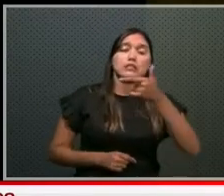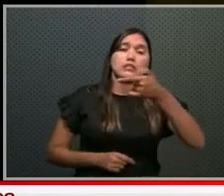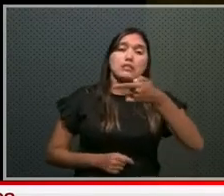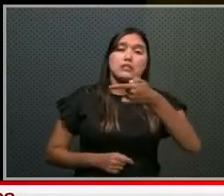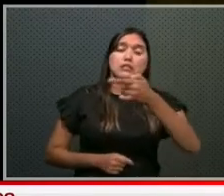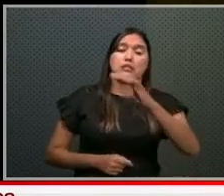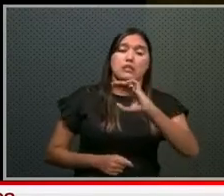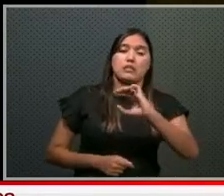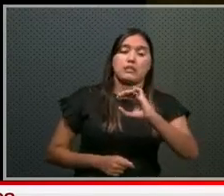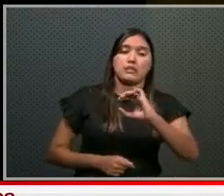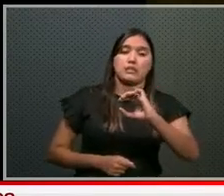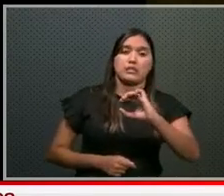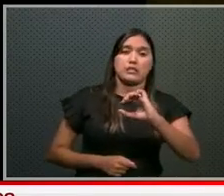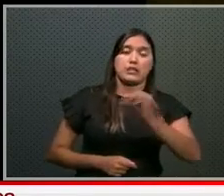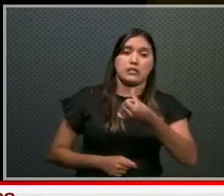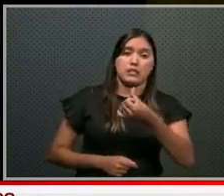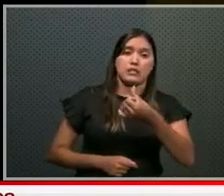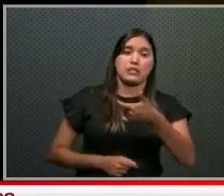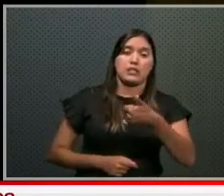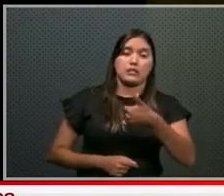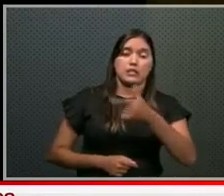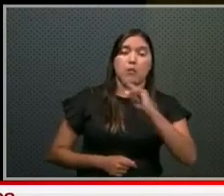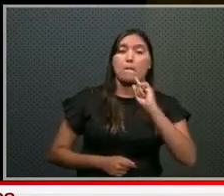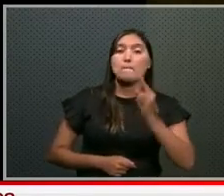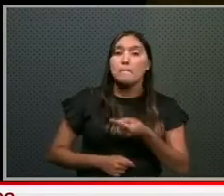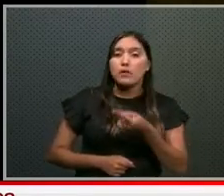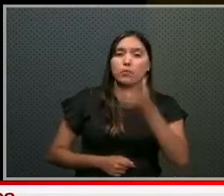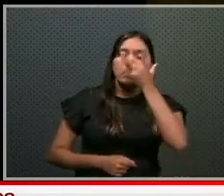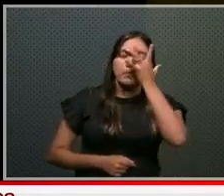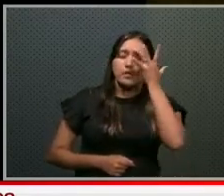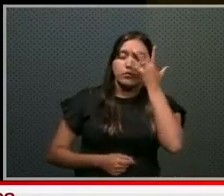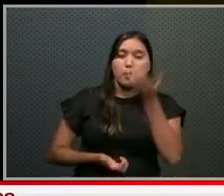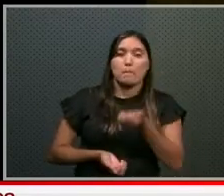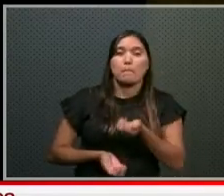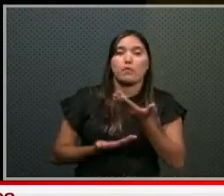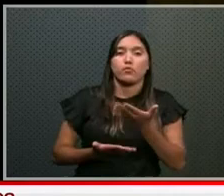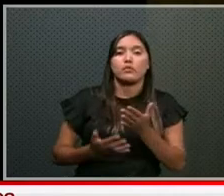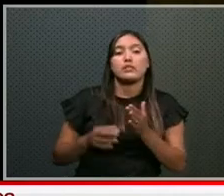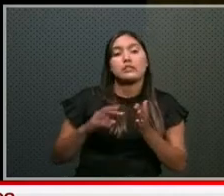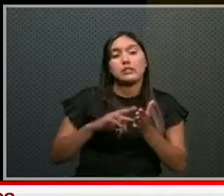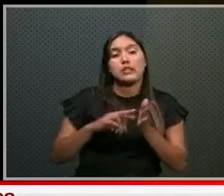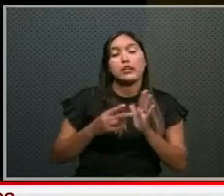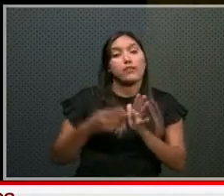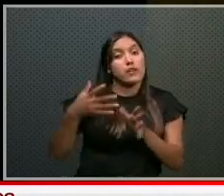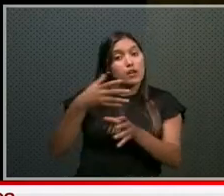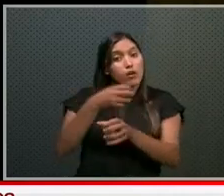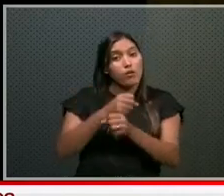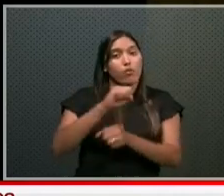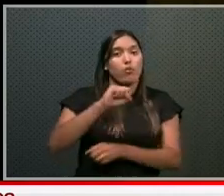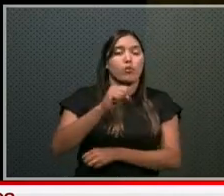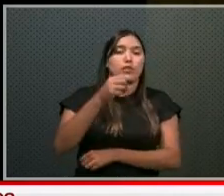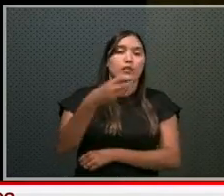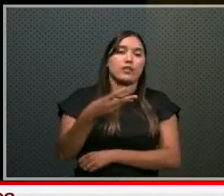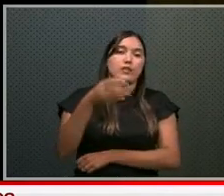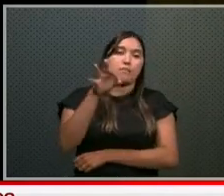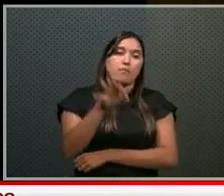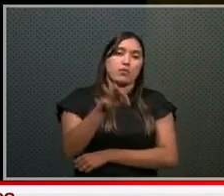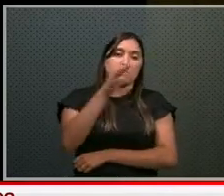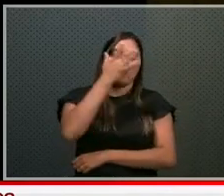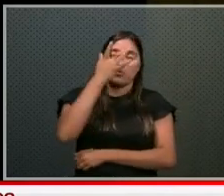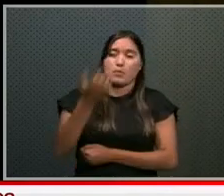761 mil pequenos produtores que representam 83% dos produtores da região